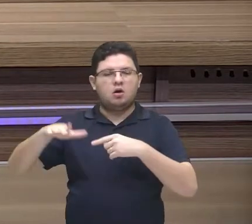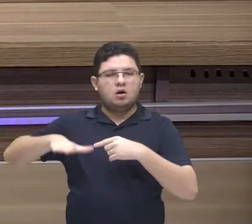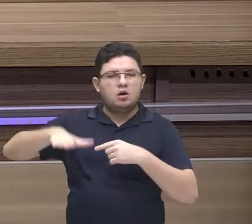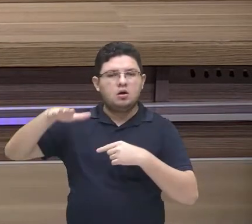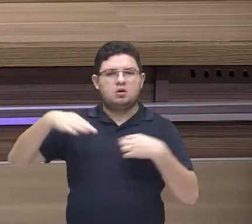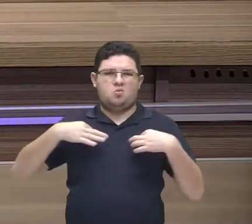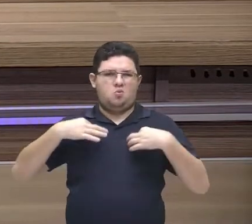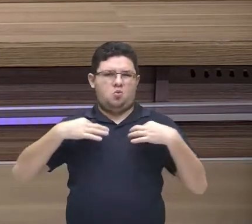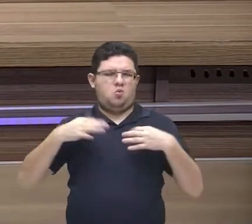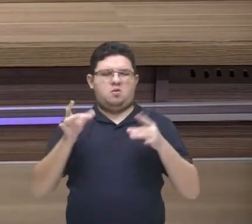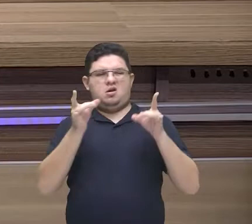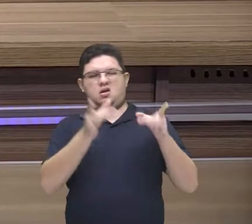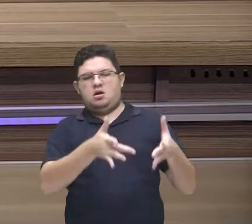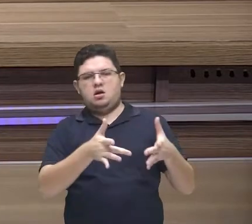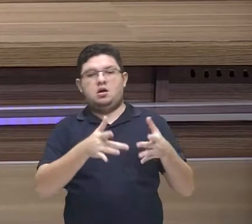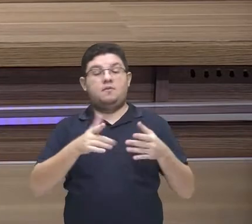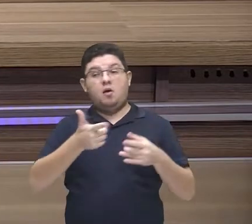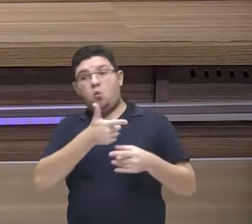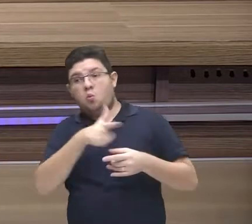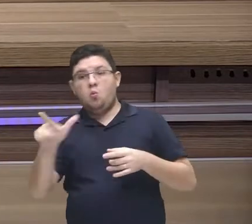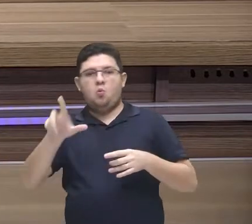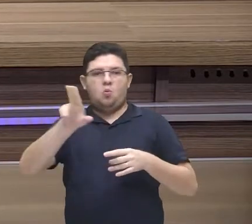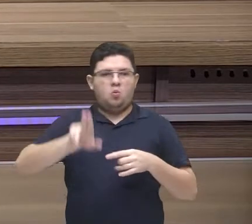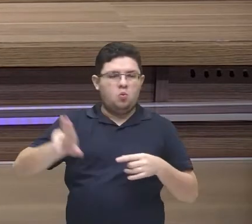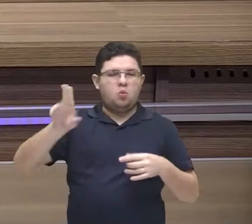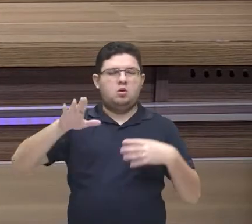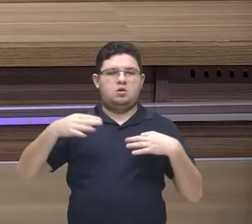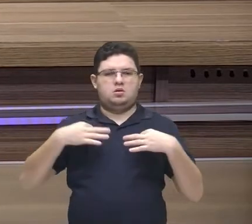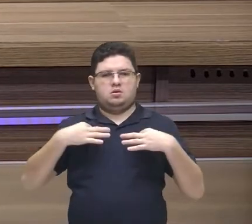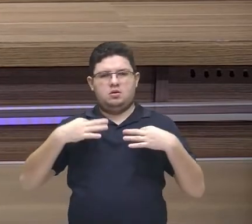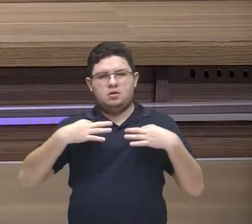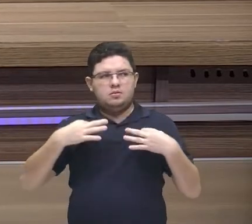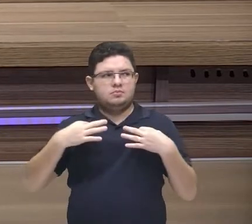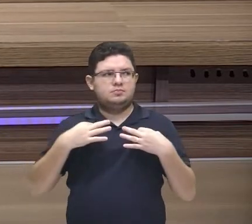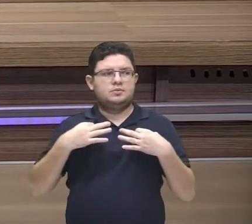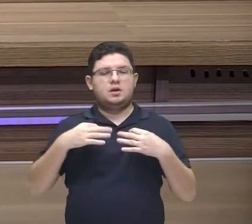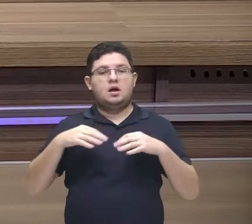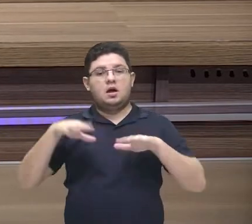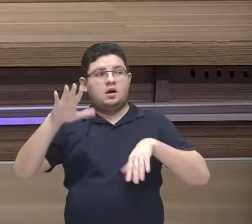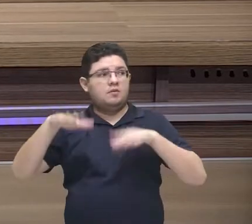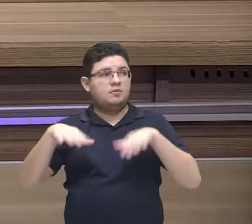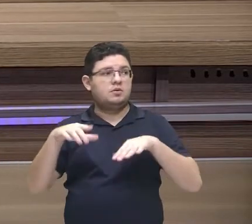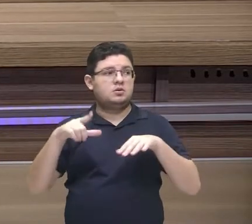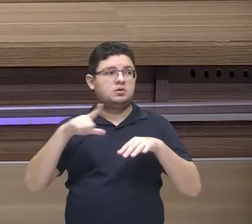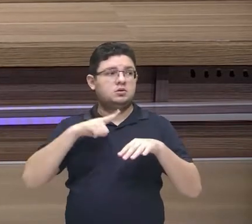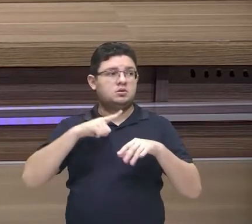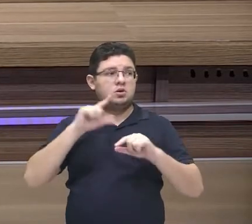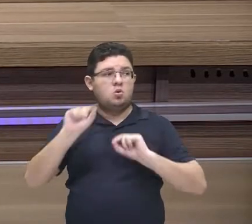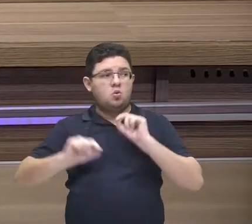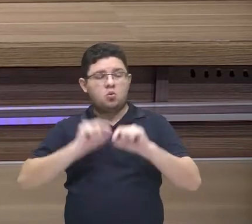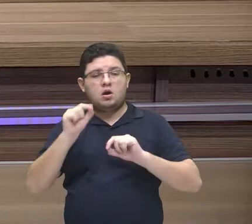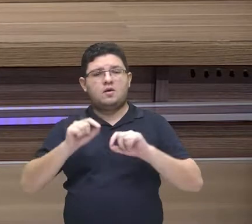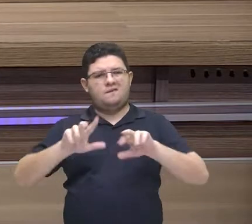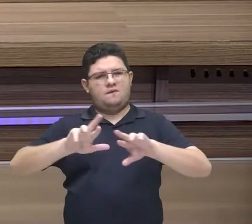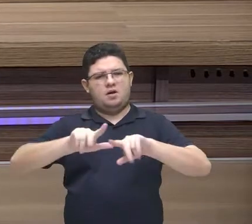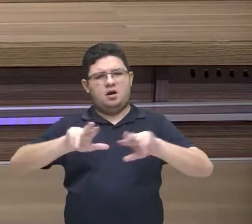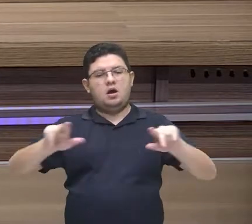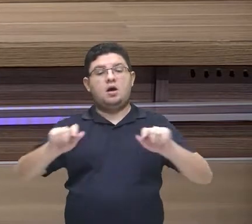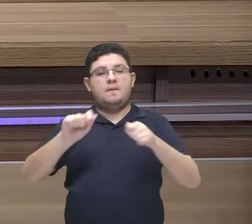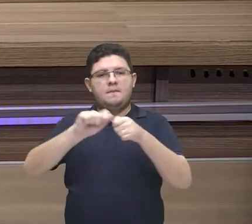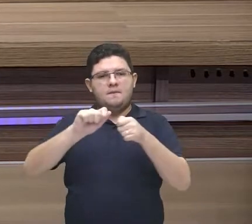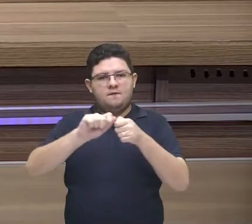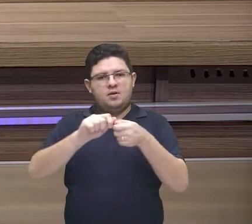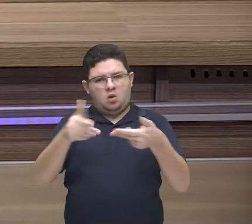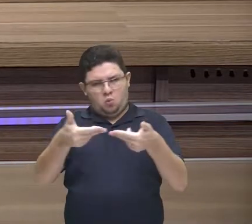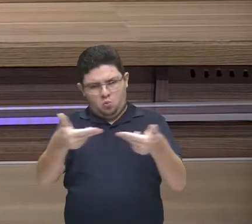roupa. Então ele começa a descobrir, né, que ele tem uma série de coisas para fazer. Então essa criança cresceu,